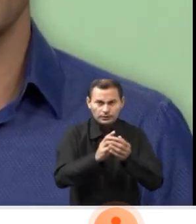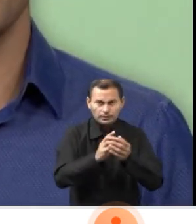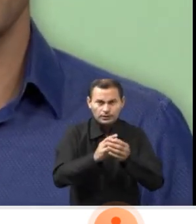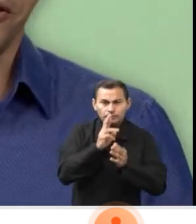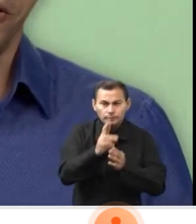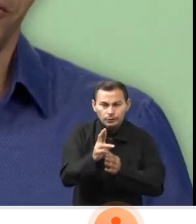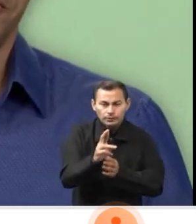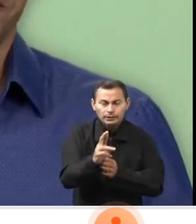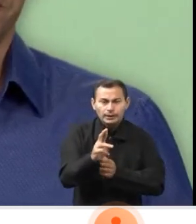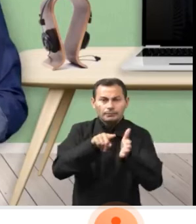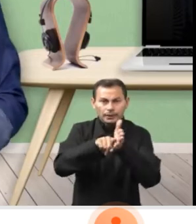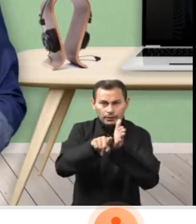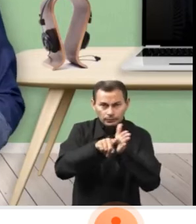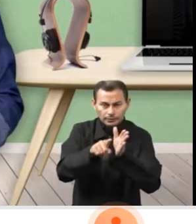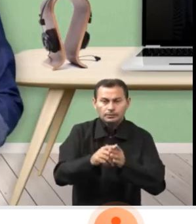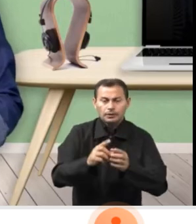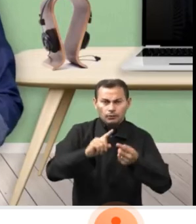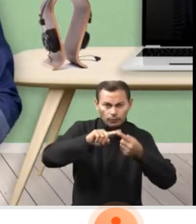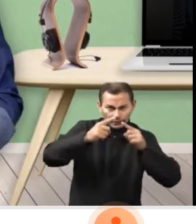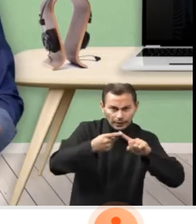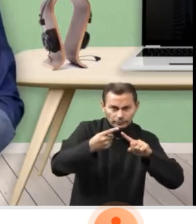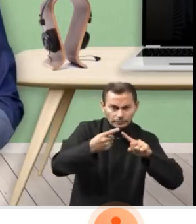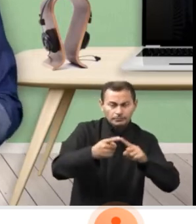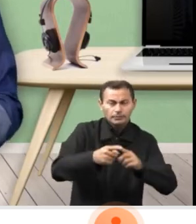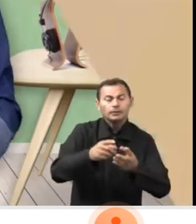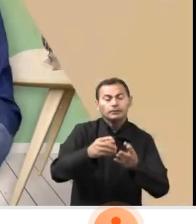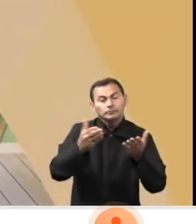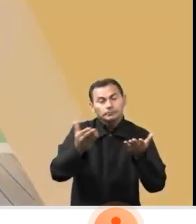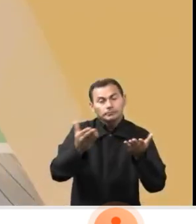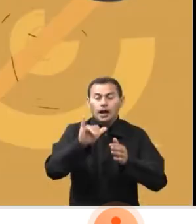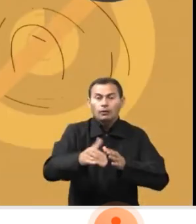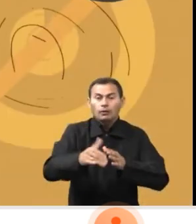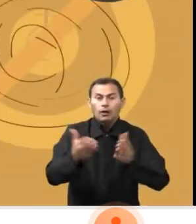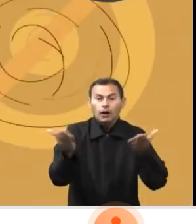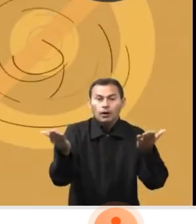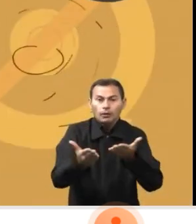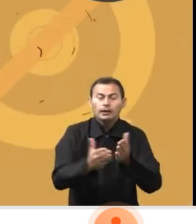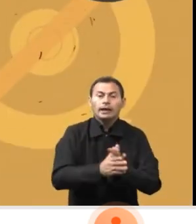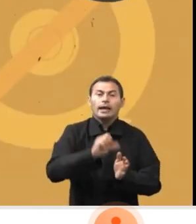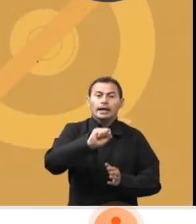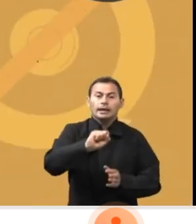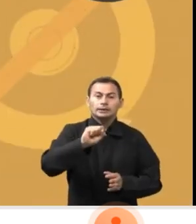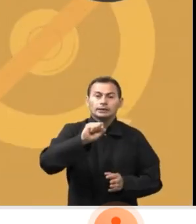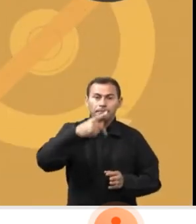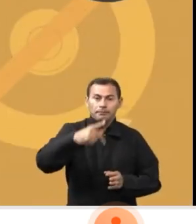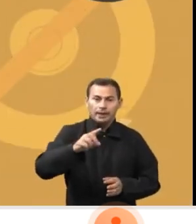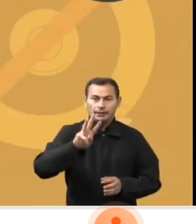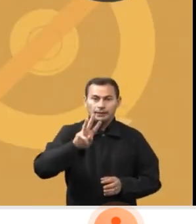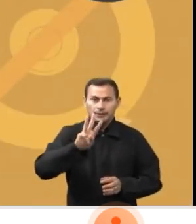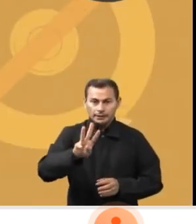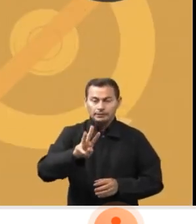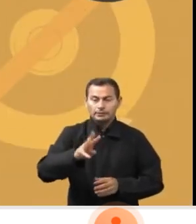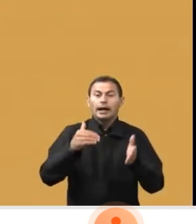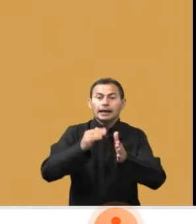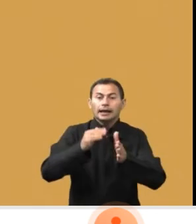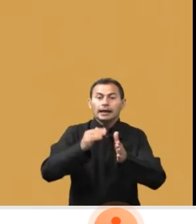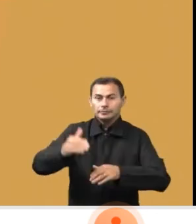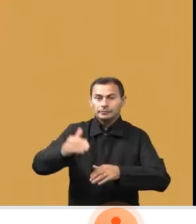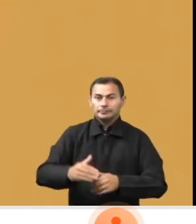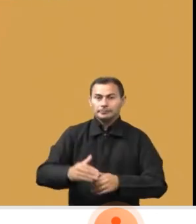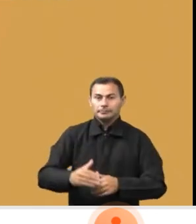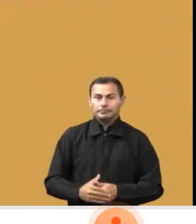problematização. Combinado? Então, fique agora com a SP3. Até mais!